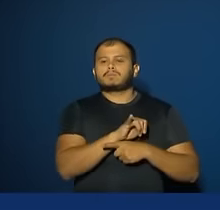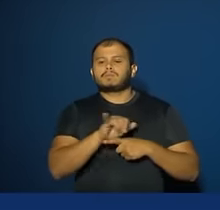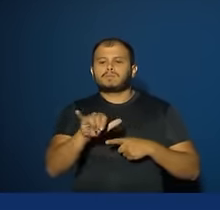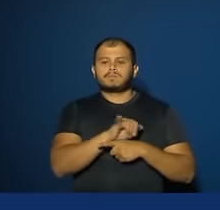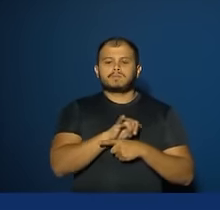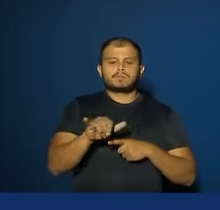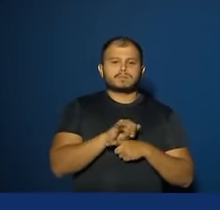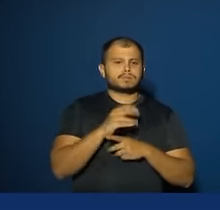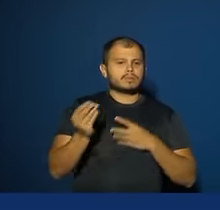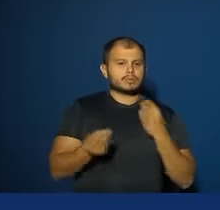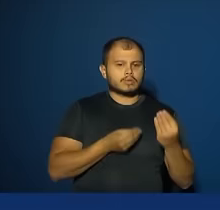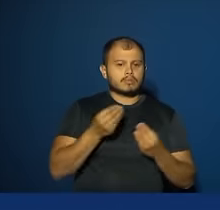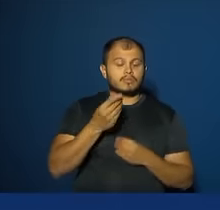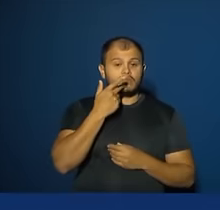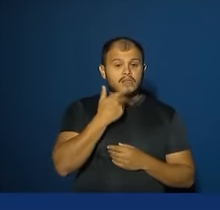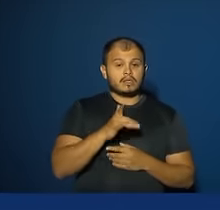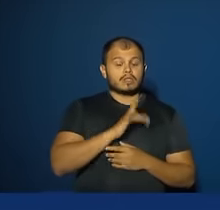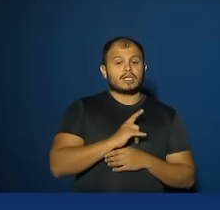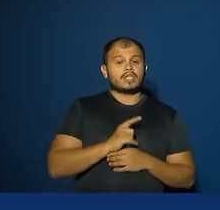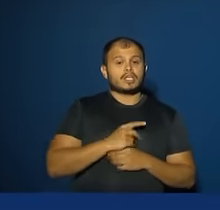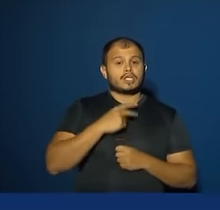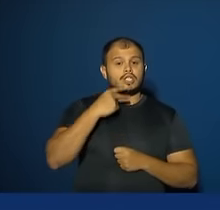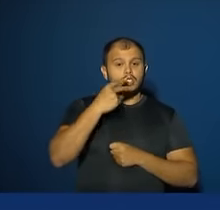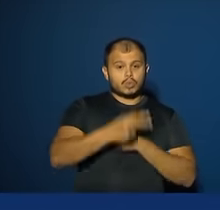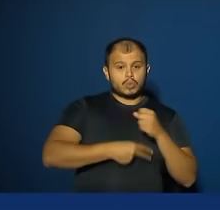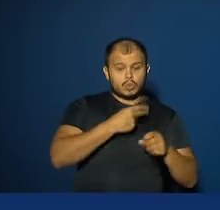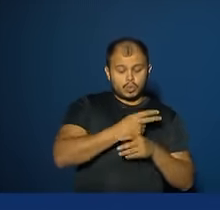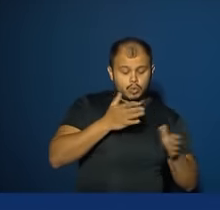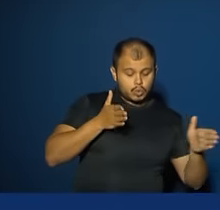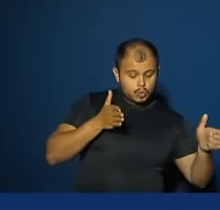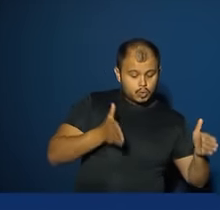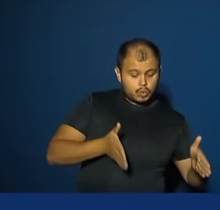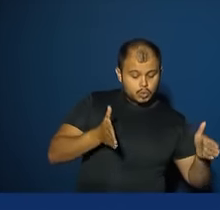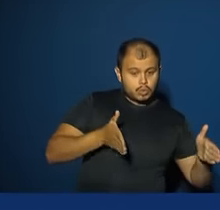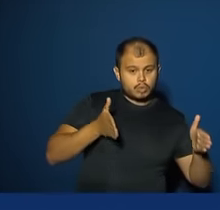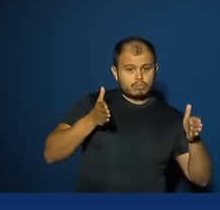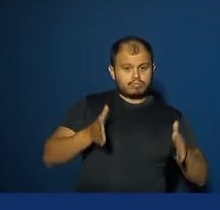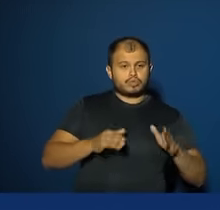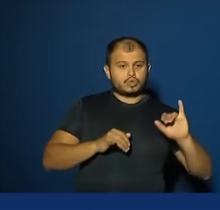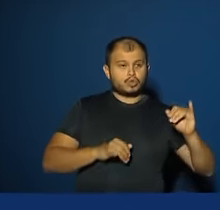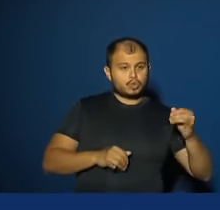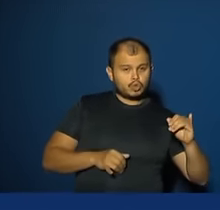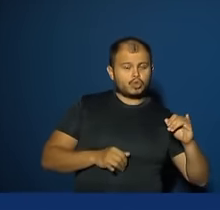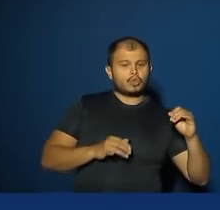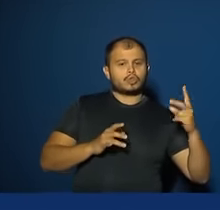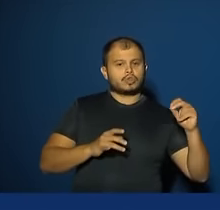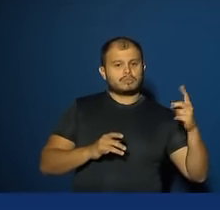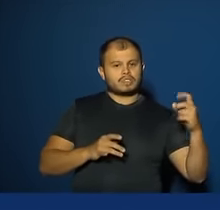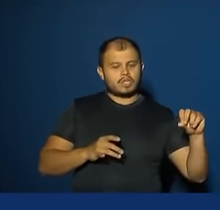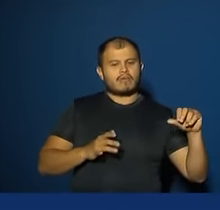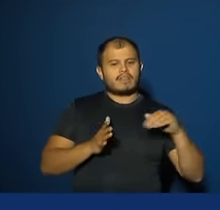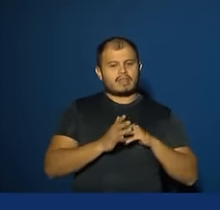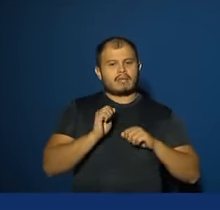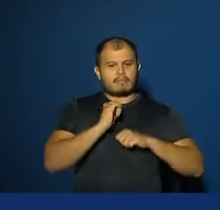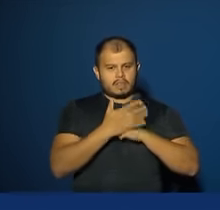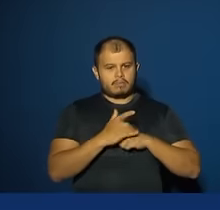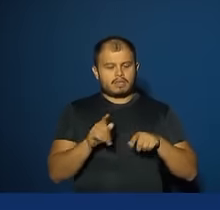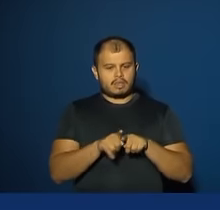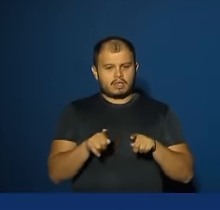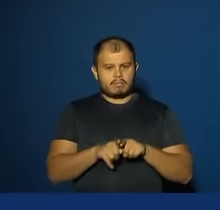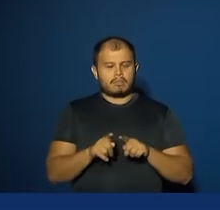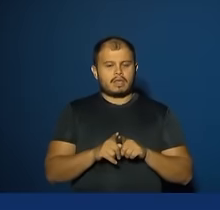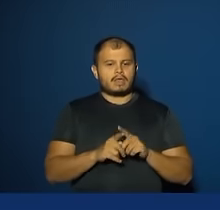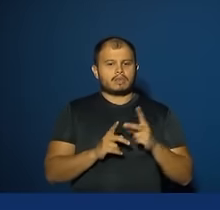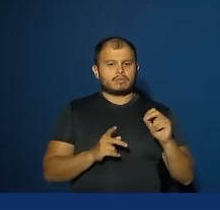estratégia, falando que nos 2 últimos ciclos de afrouxamento monetário, de julho de 2019 até a pandemia e de outubro de 2016